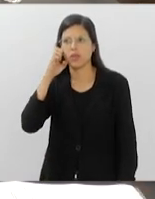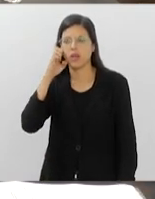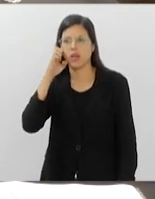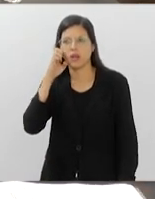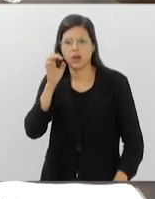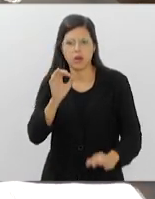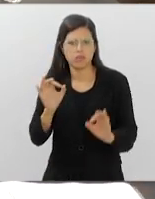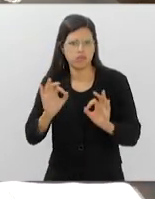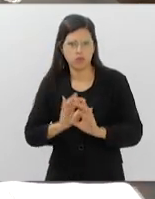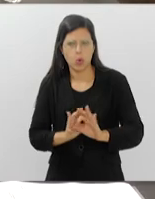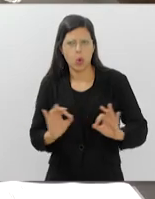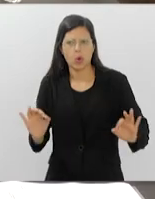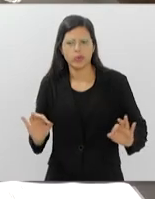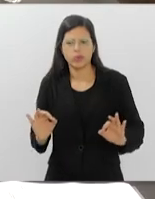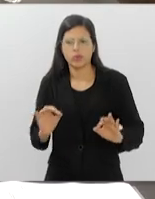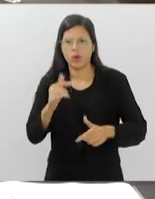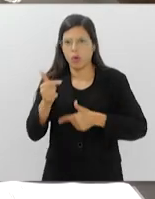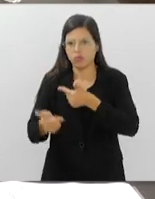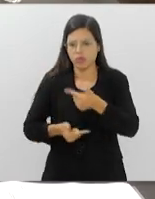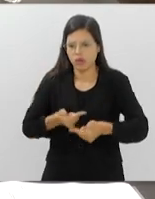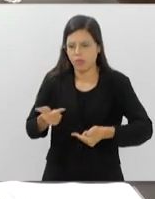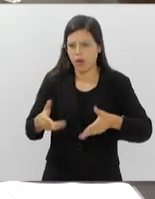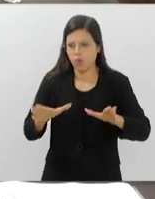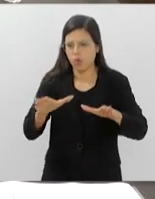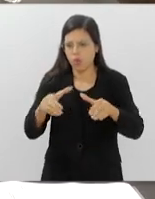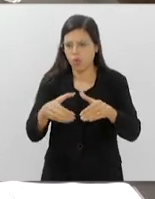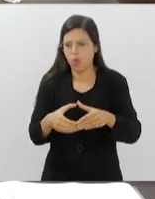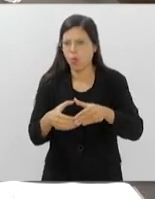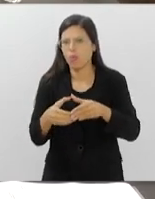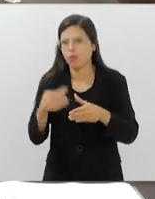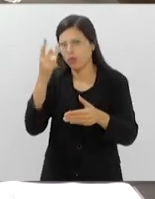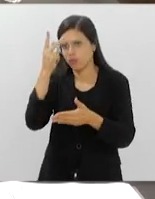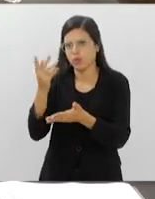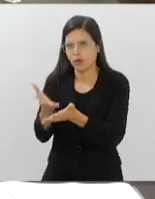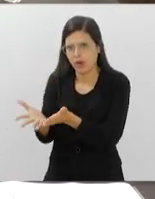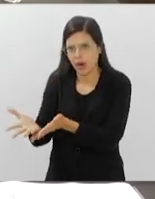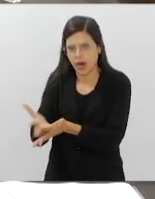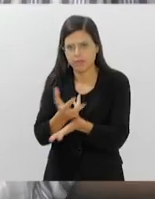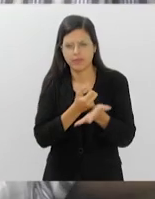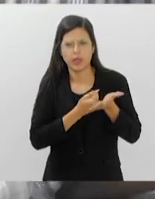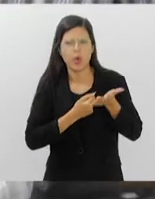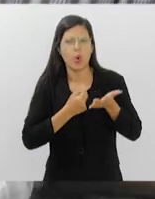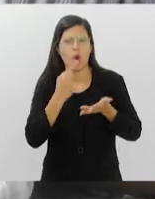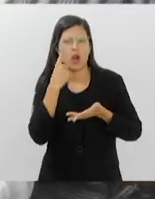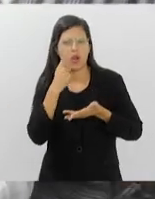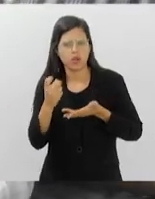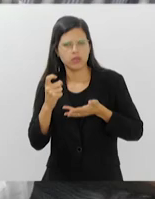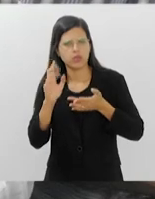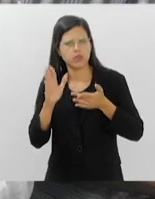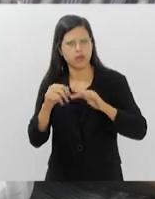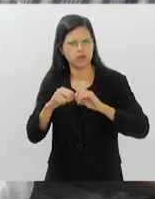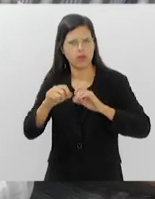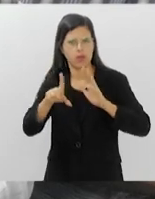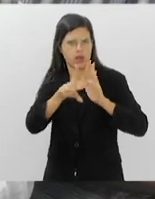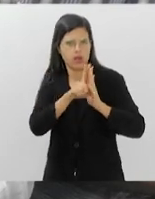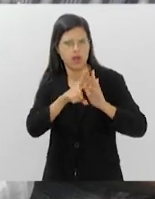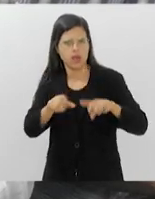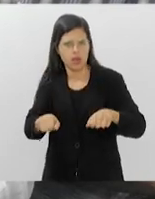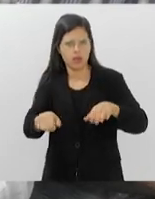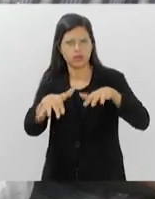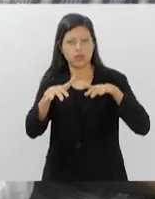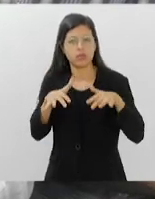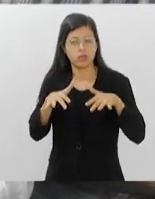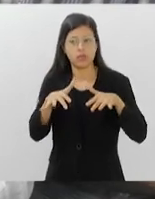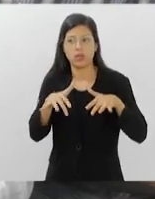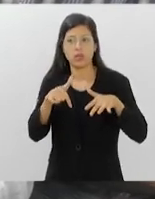eu trabalho muito com as cooperativas de catadores e catadoras. Já fizemos muitas leis e audiências. E realmente eles